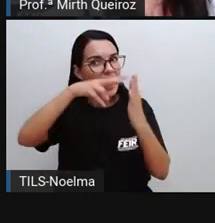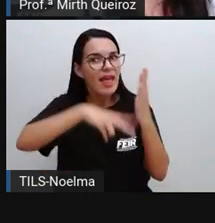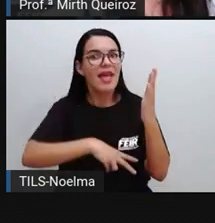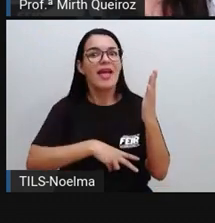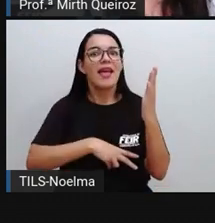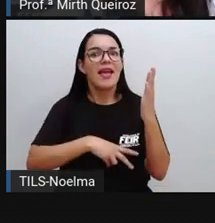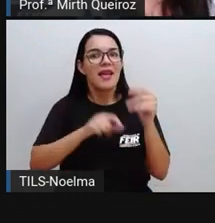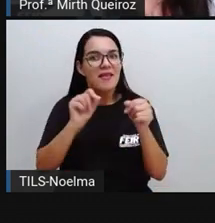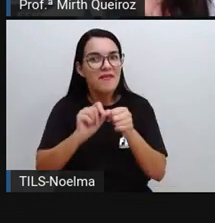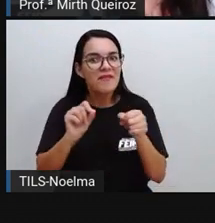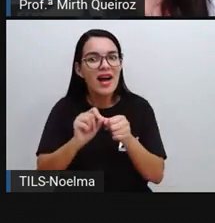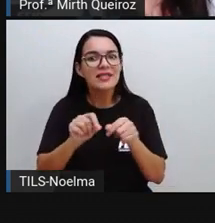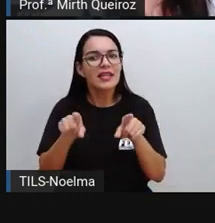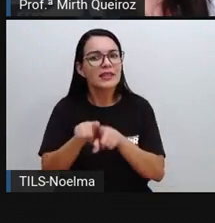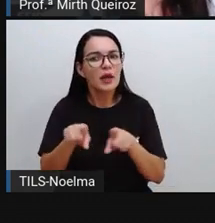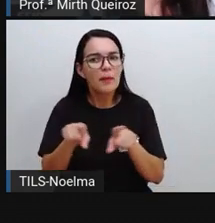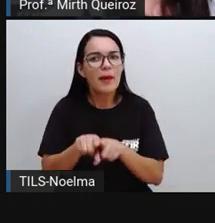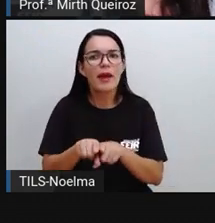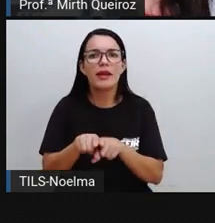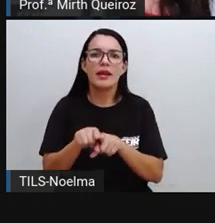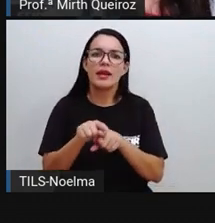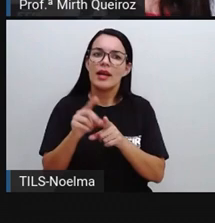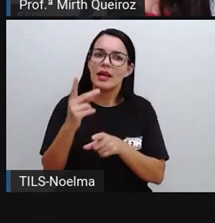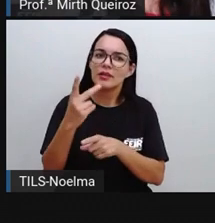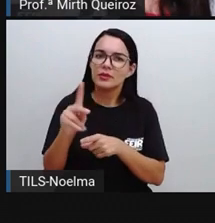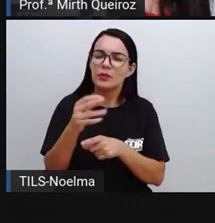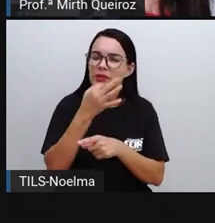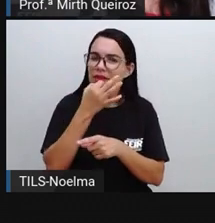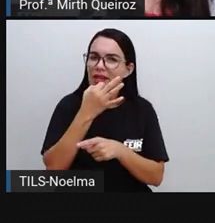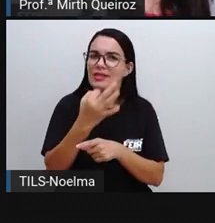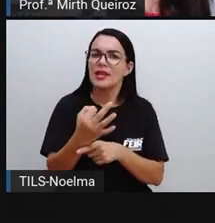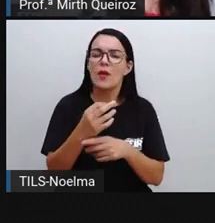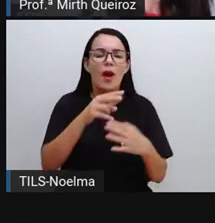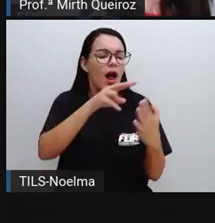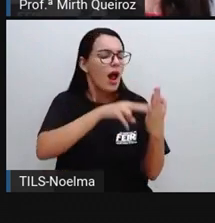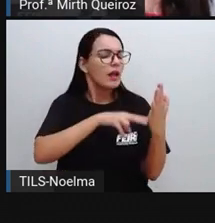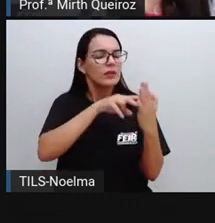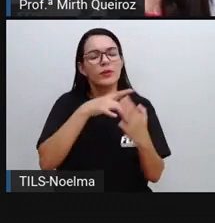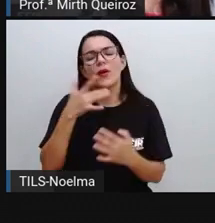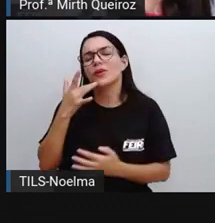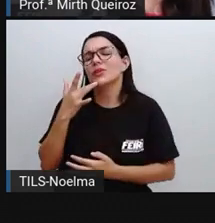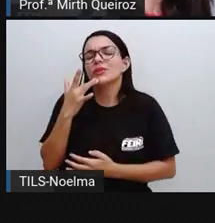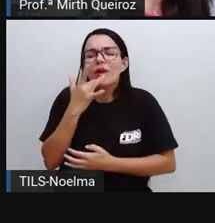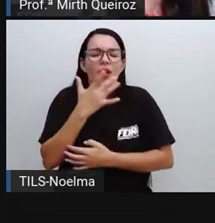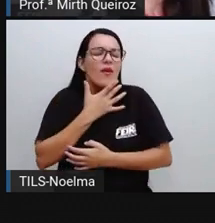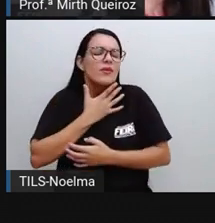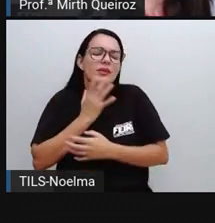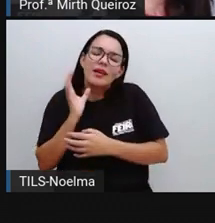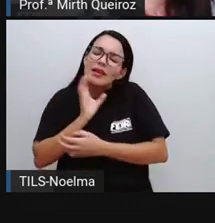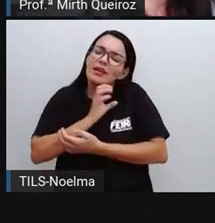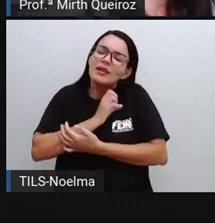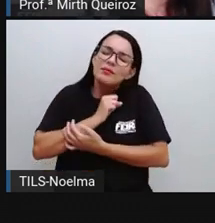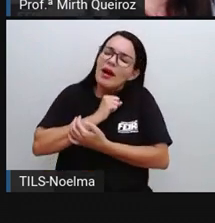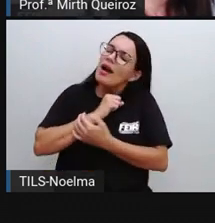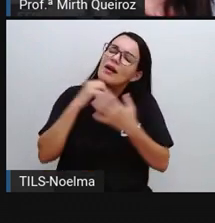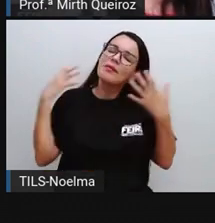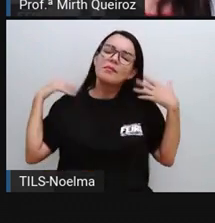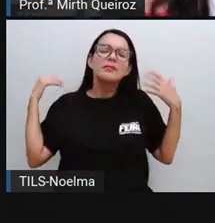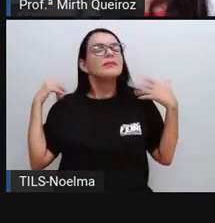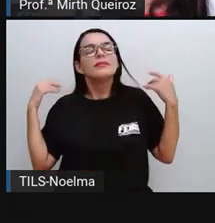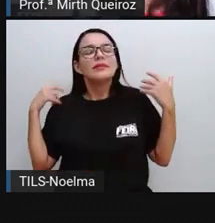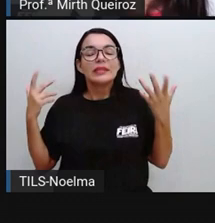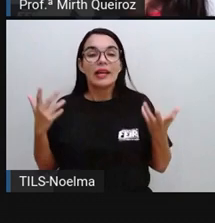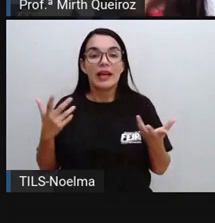aí, apreciarem, né? Ter aquela leitura gostosa, aquela leitura para entretenimento, para lazer, certo?